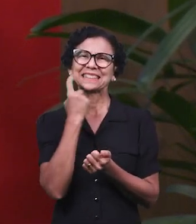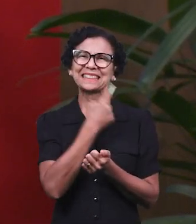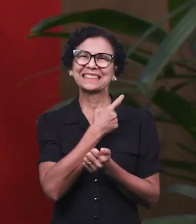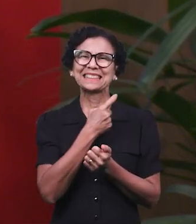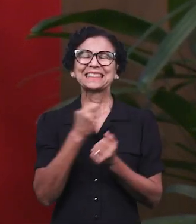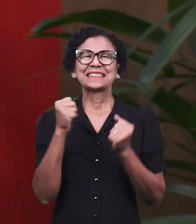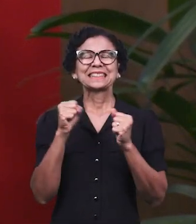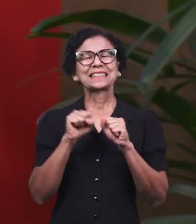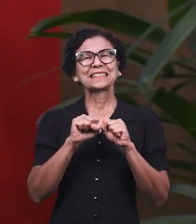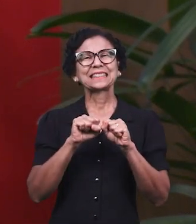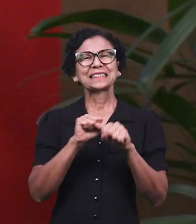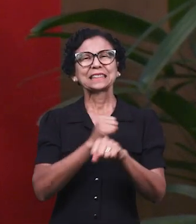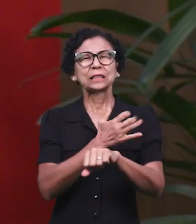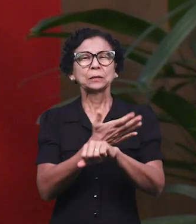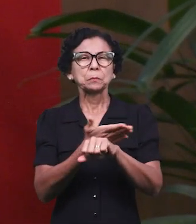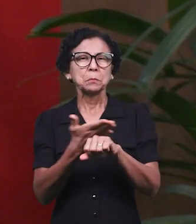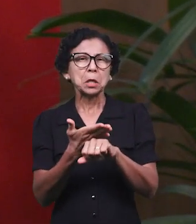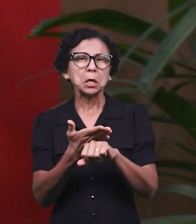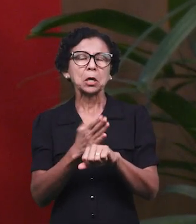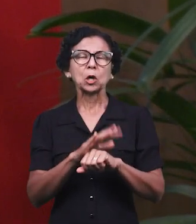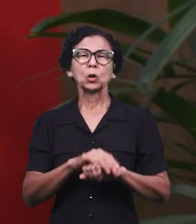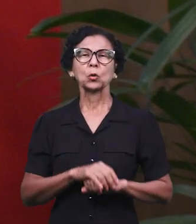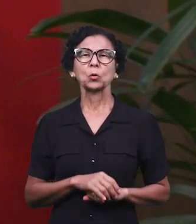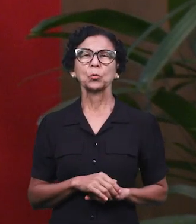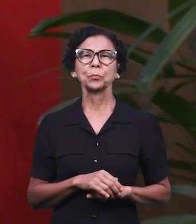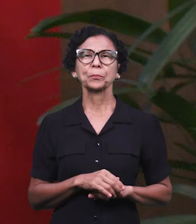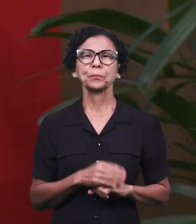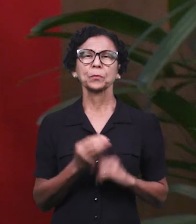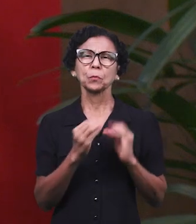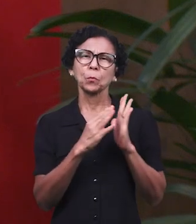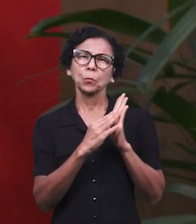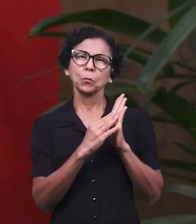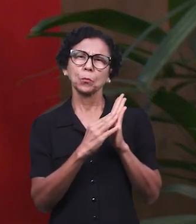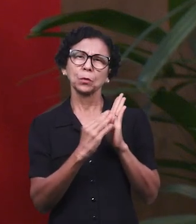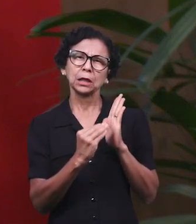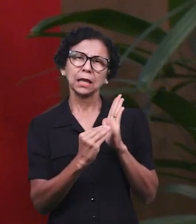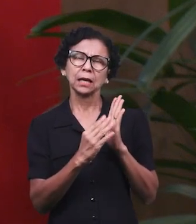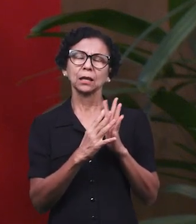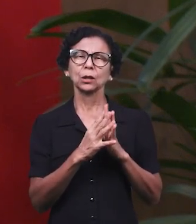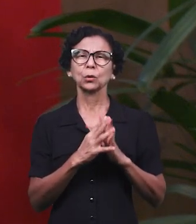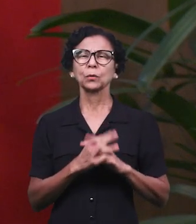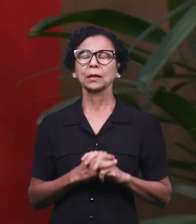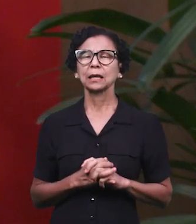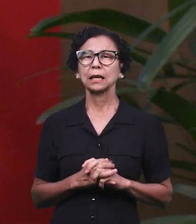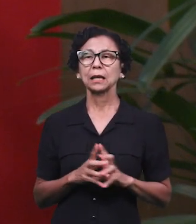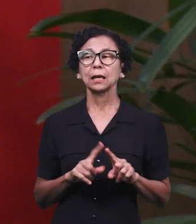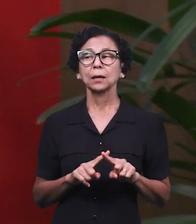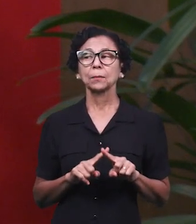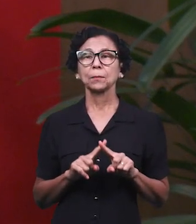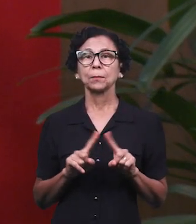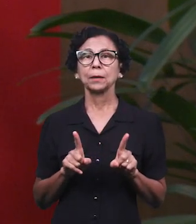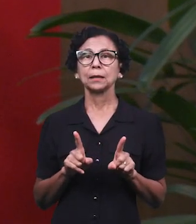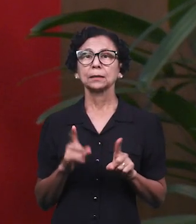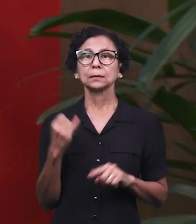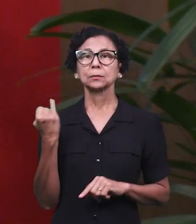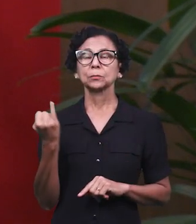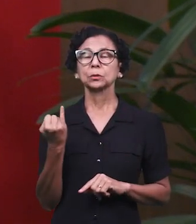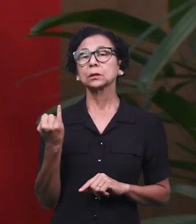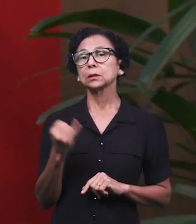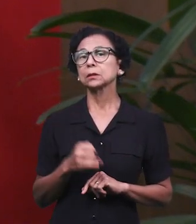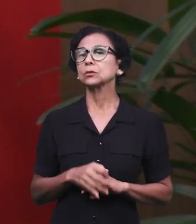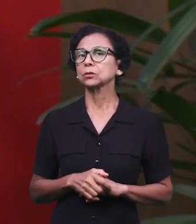formato do dente. Mas o que eu acho interessante que nós precisamos sempre conversar e passar para o paciente